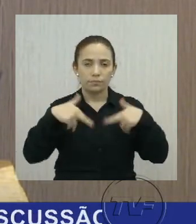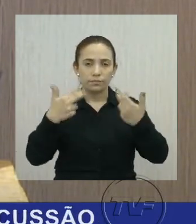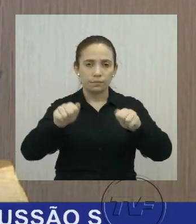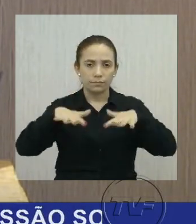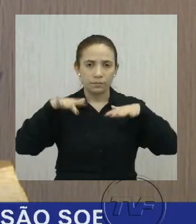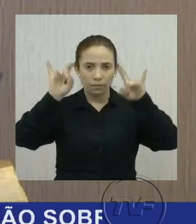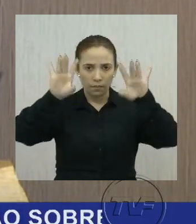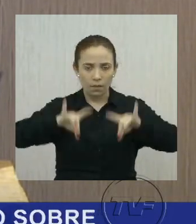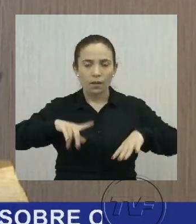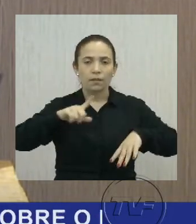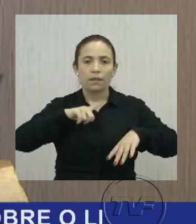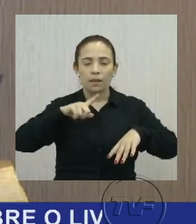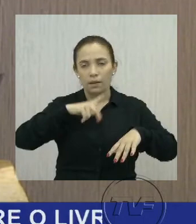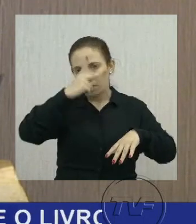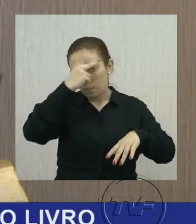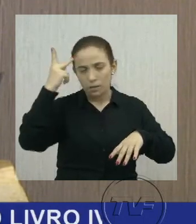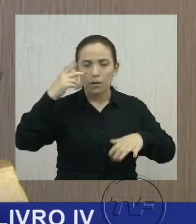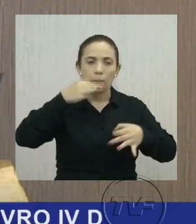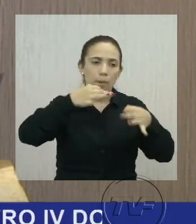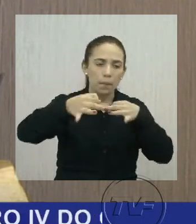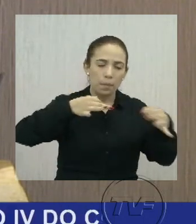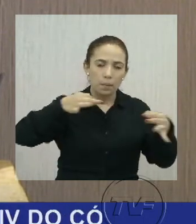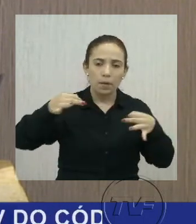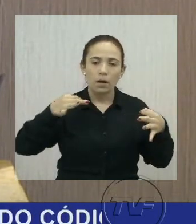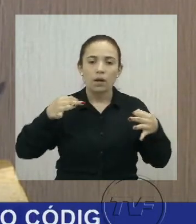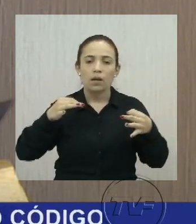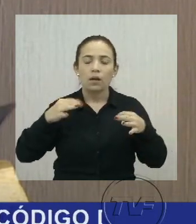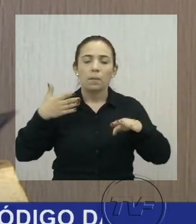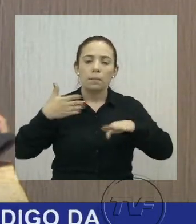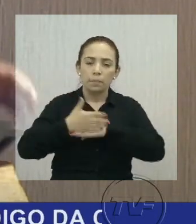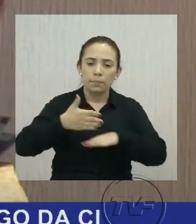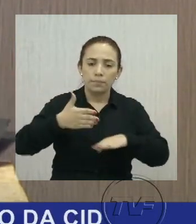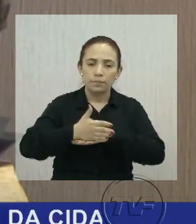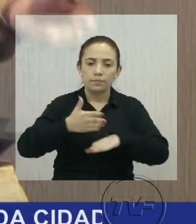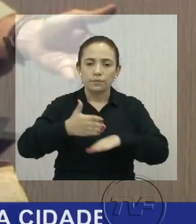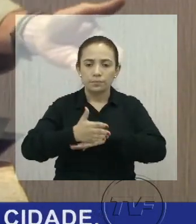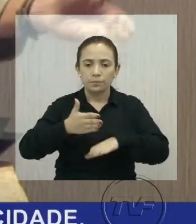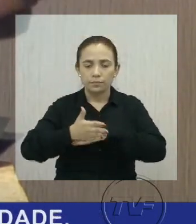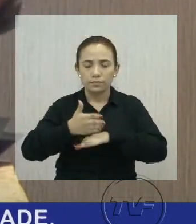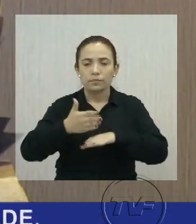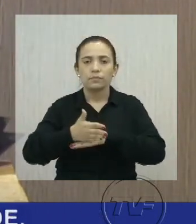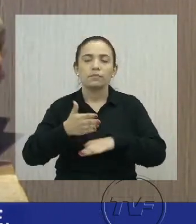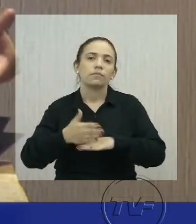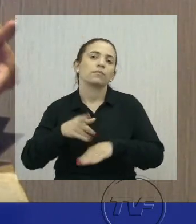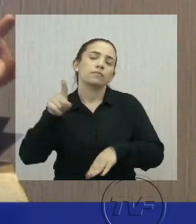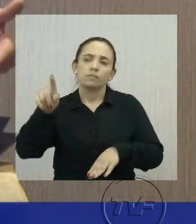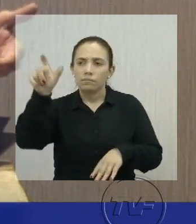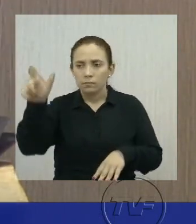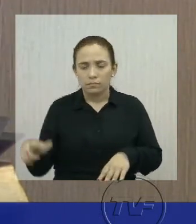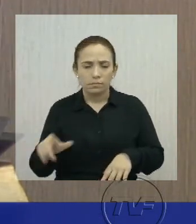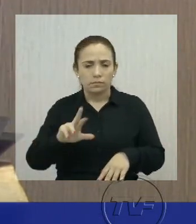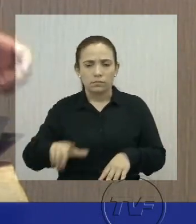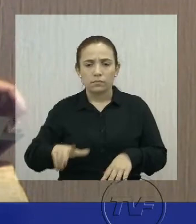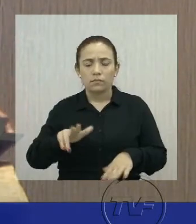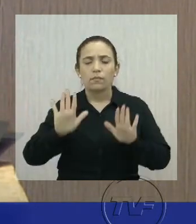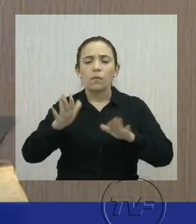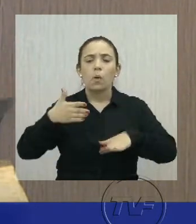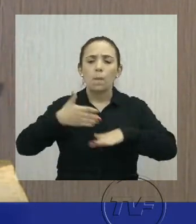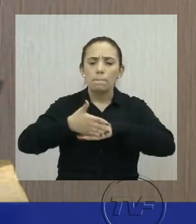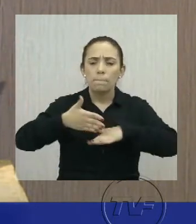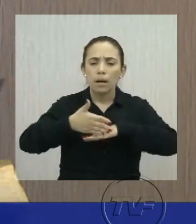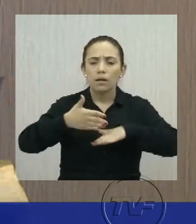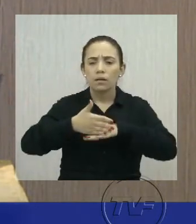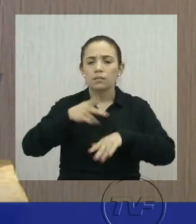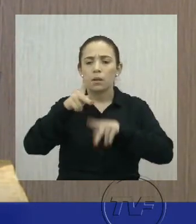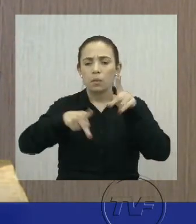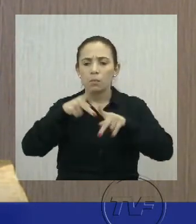pública, ouvimos várias queixas no que diz respeito à participação, não da condução de Vossa Excelência, mas a participação na